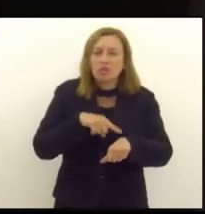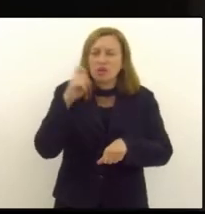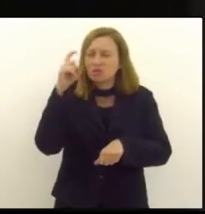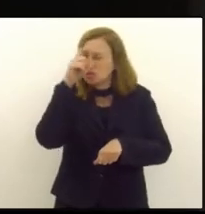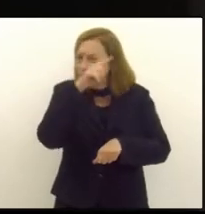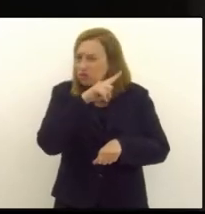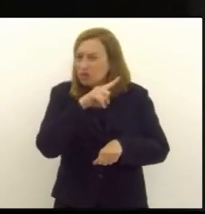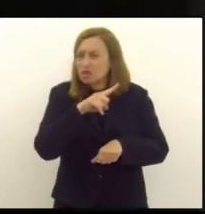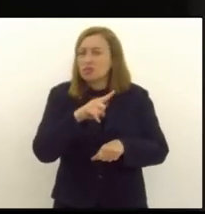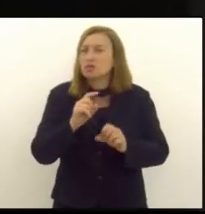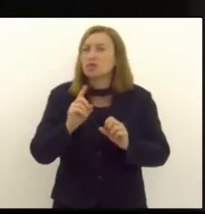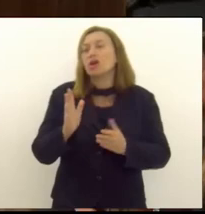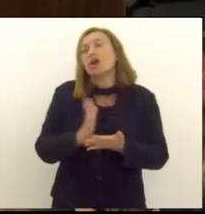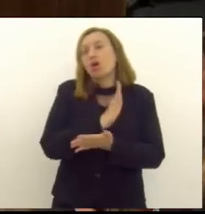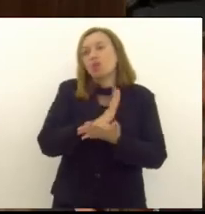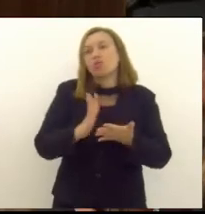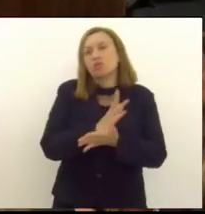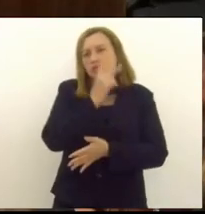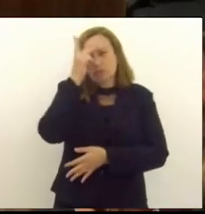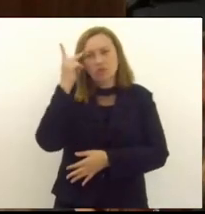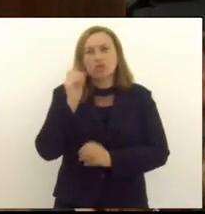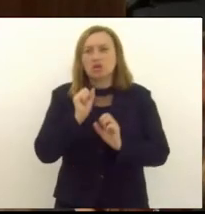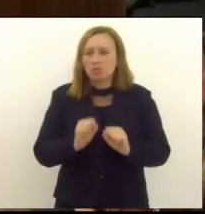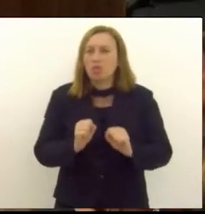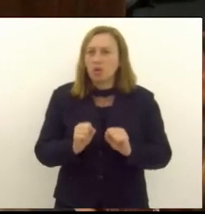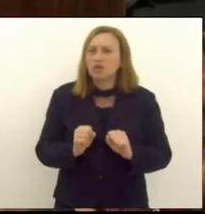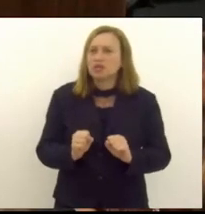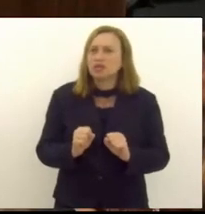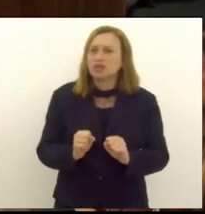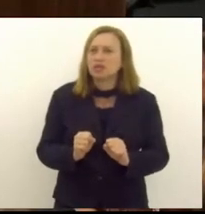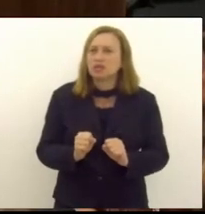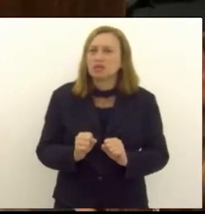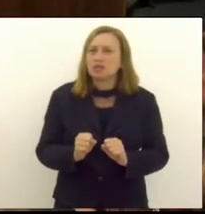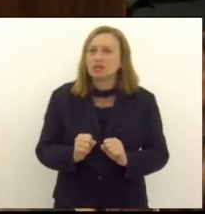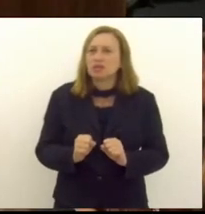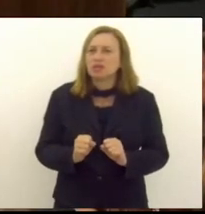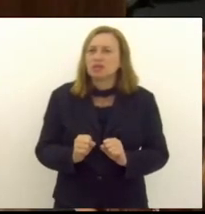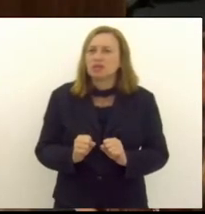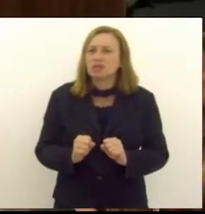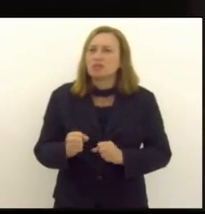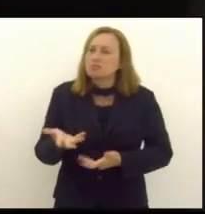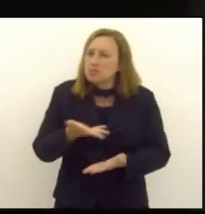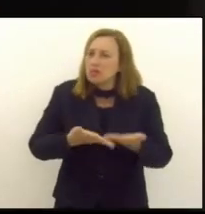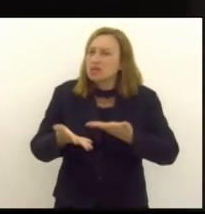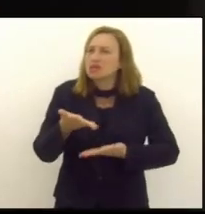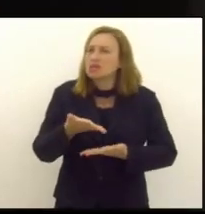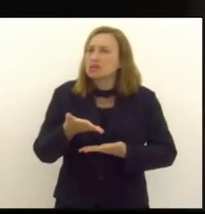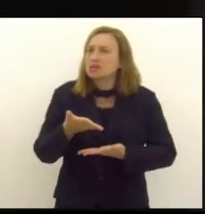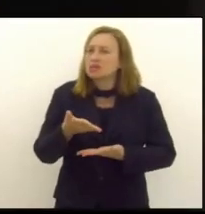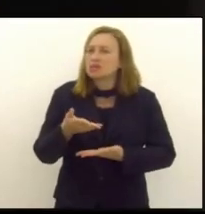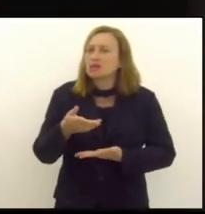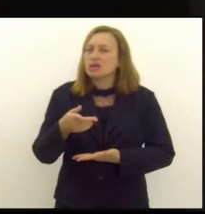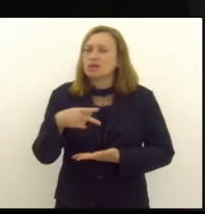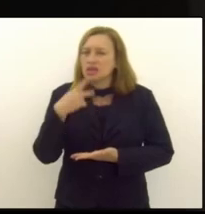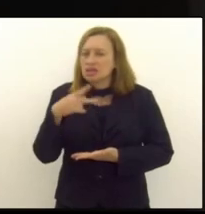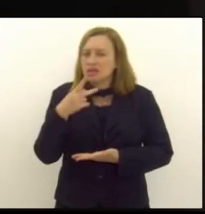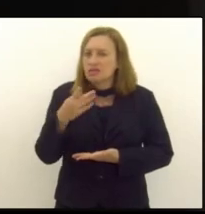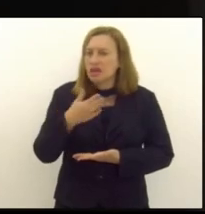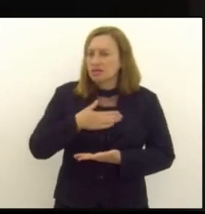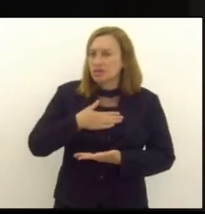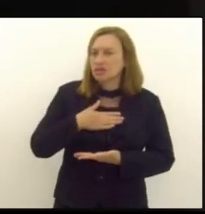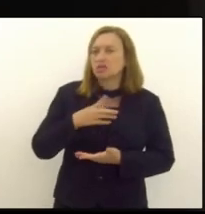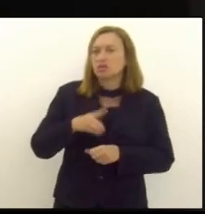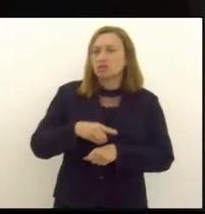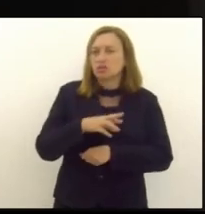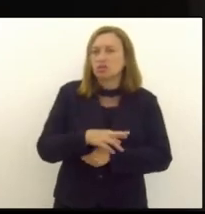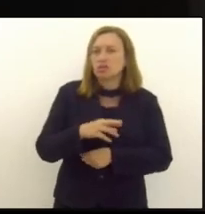algumas pessoas que podem ser muito, vamos dizer assim, parceira dessa afirmação que eu vou fazer. Eu tenho aqui o doutor